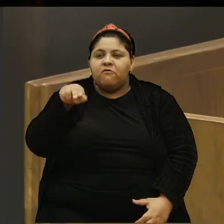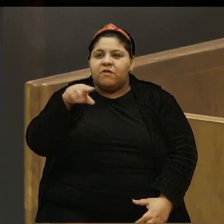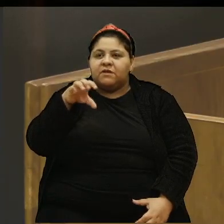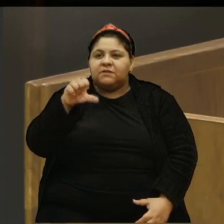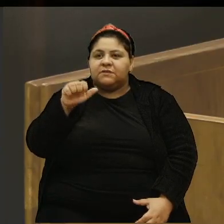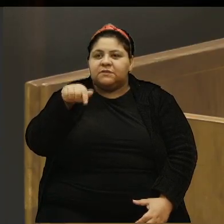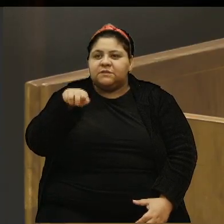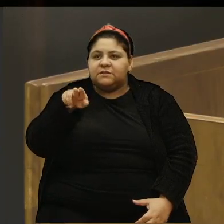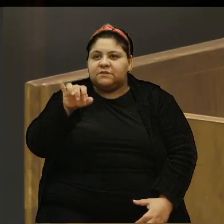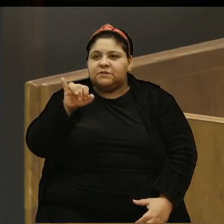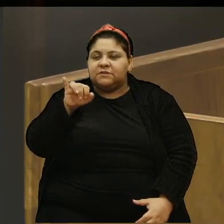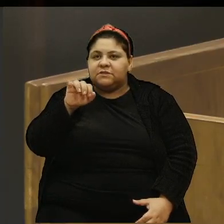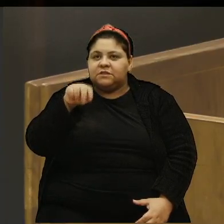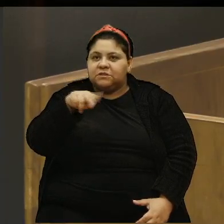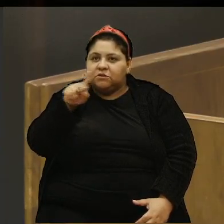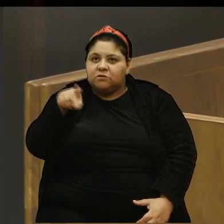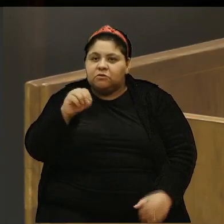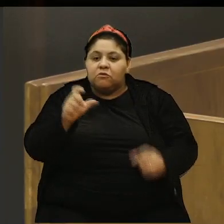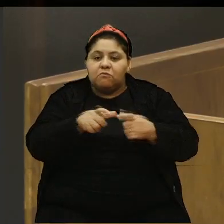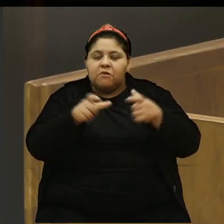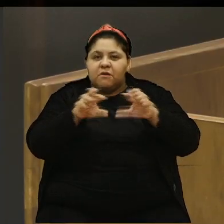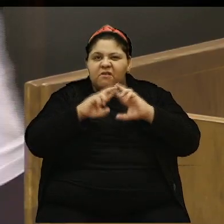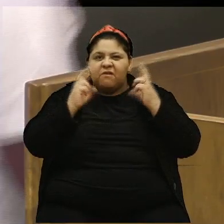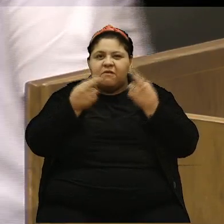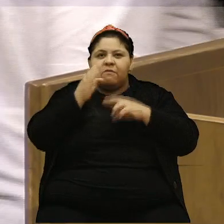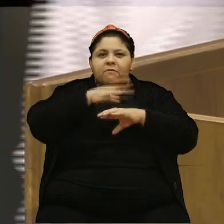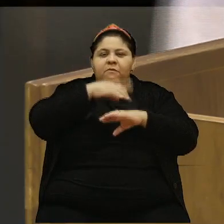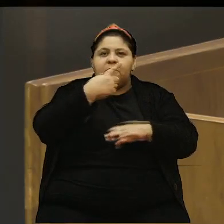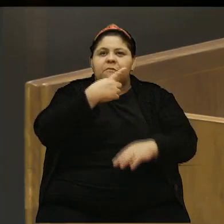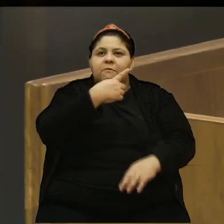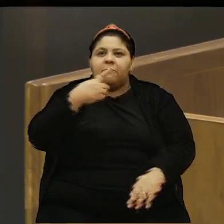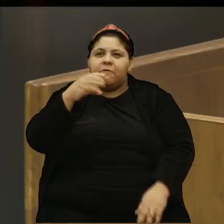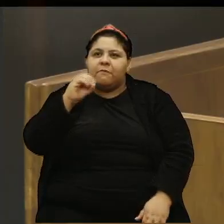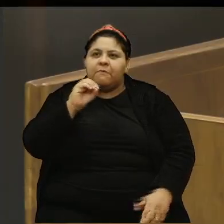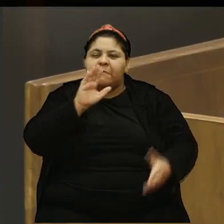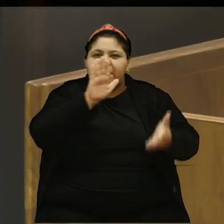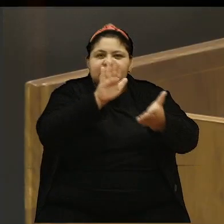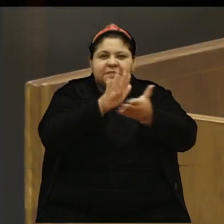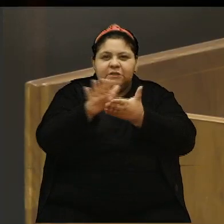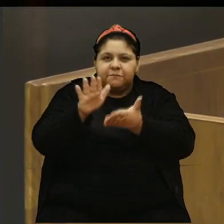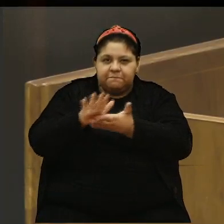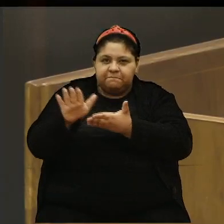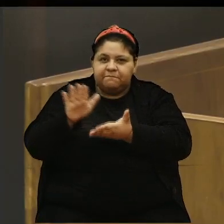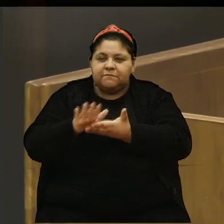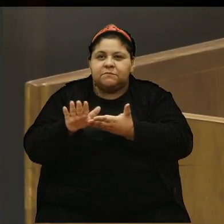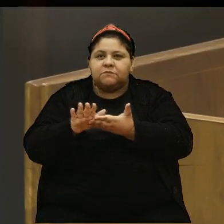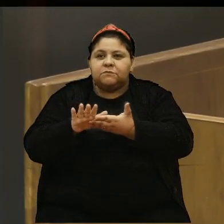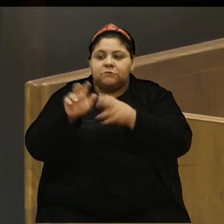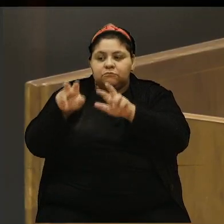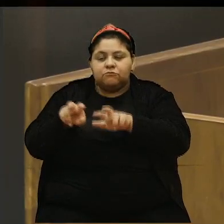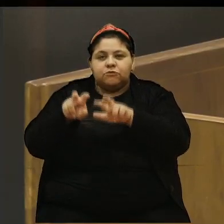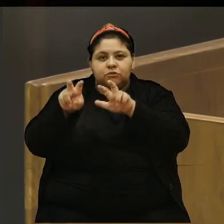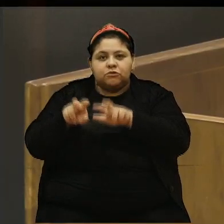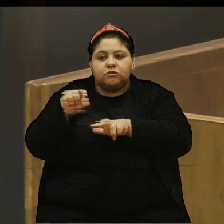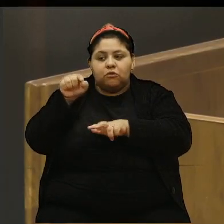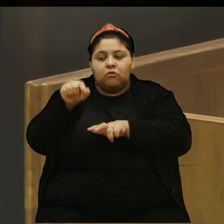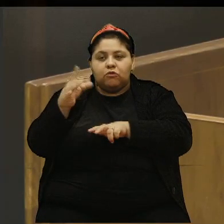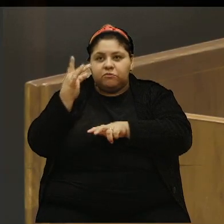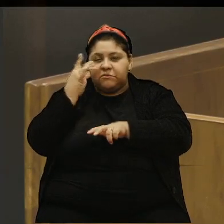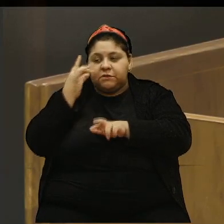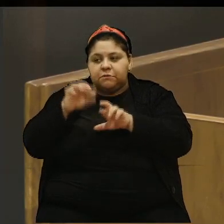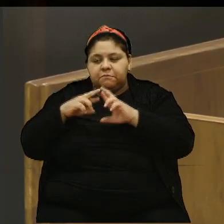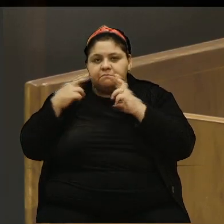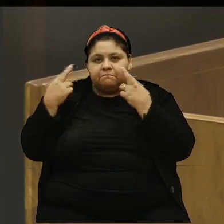reuniões que eu já vi até o momento. Mais de 110 produtores rurais que estavam lá presentes naquela